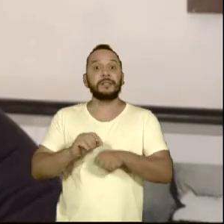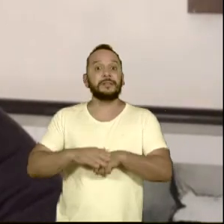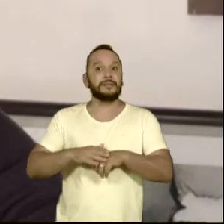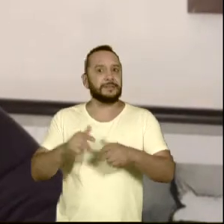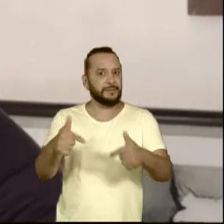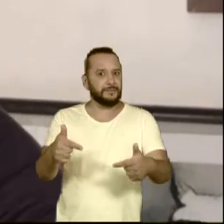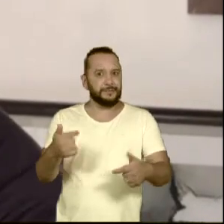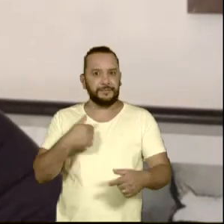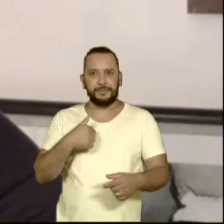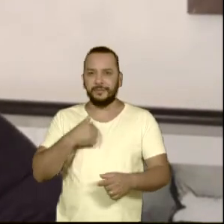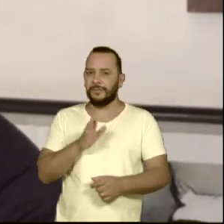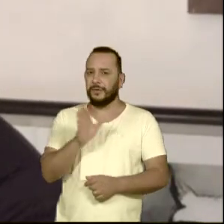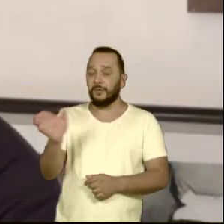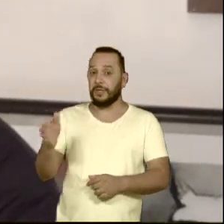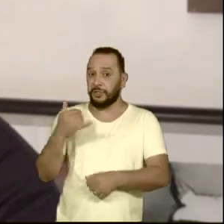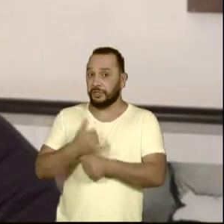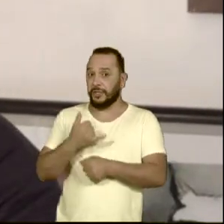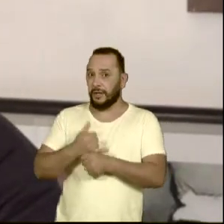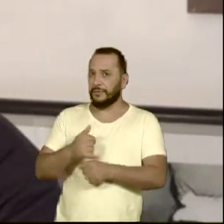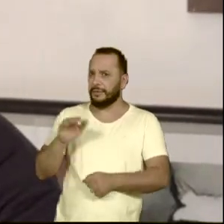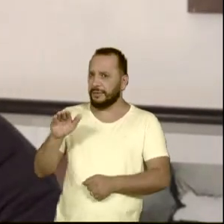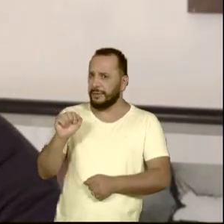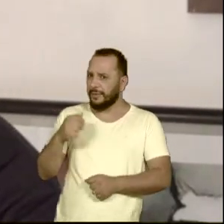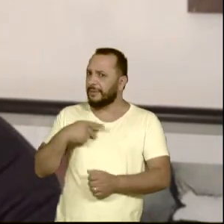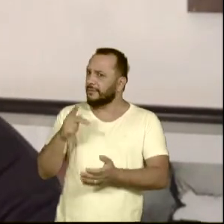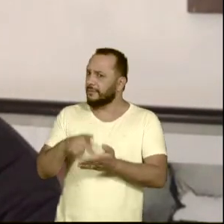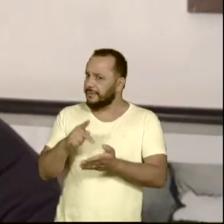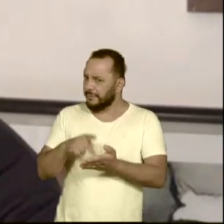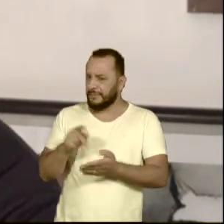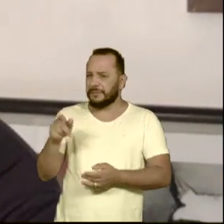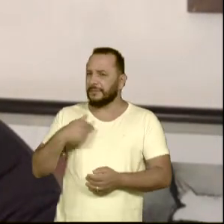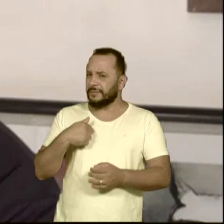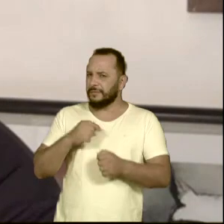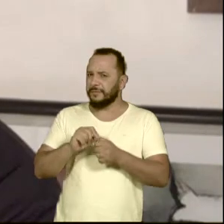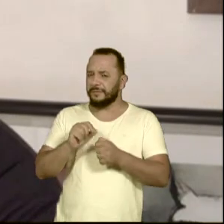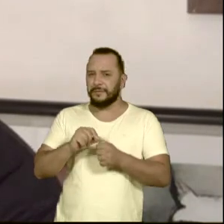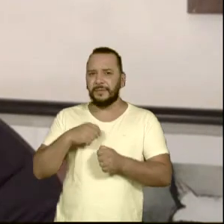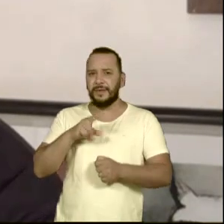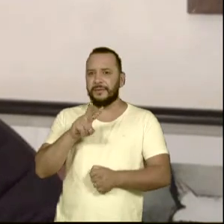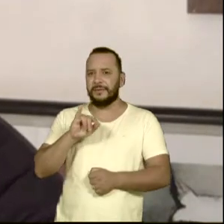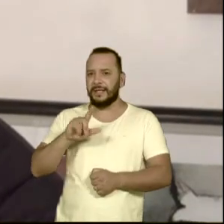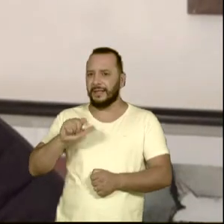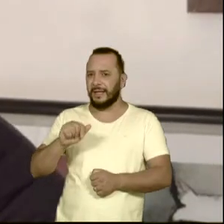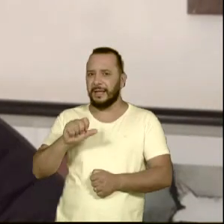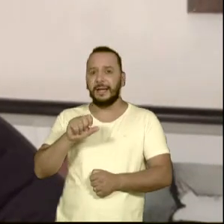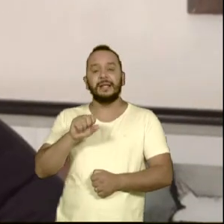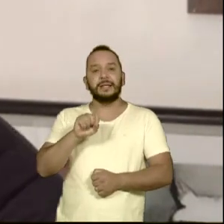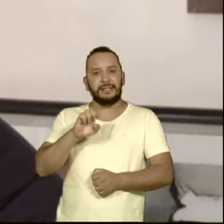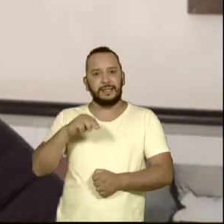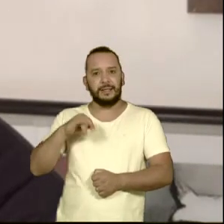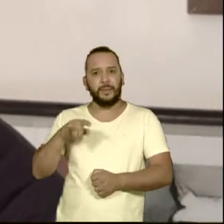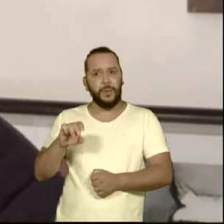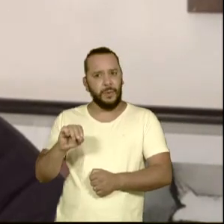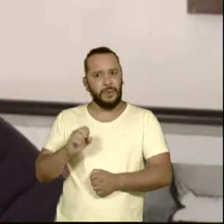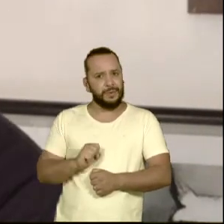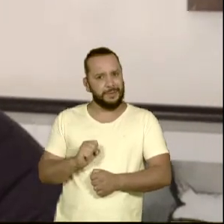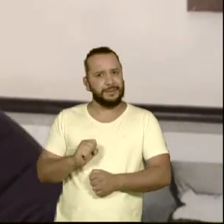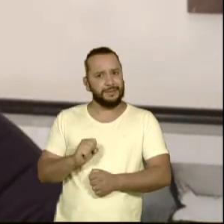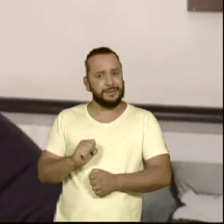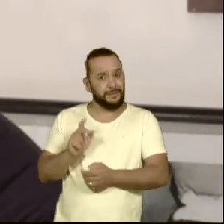Eu fui na sala da minha chefa, bati na porta e falei, é verdade que vocês vão fazer Vila Sésamo? Porque ninguém, a gente não sabia, a gente só ouvia de orelhado.